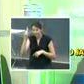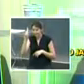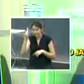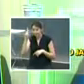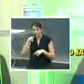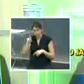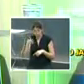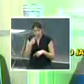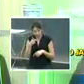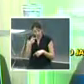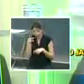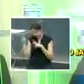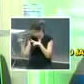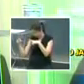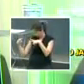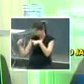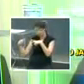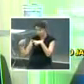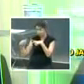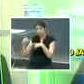Tenha coragem nessa noite, diga para ele.